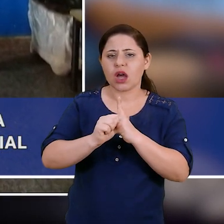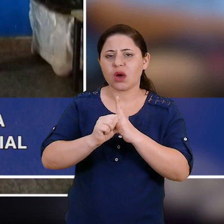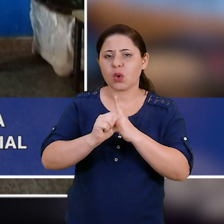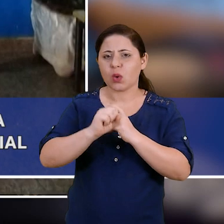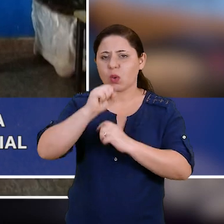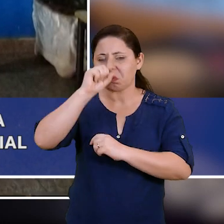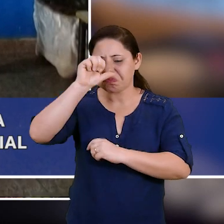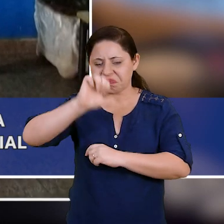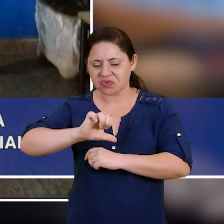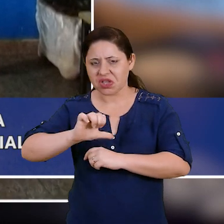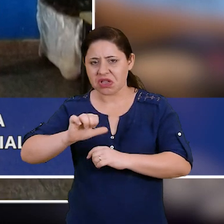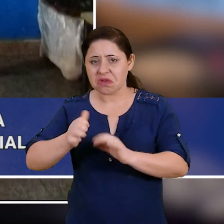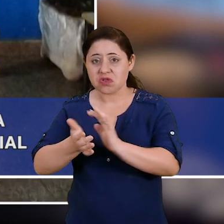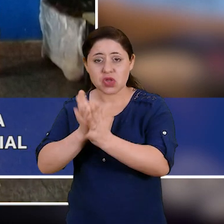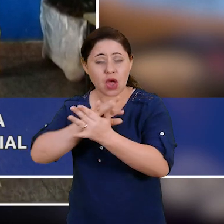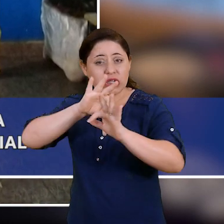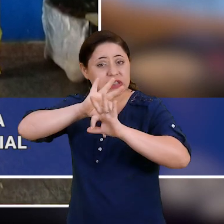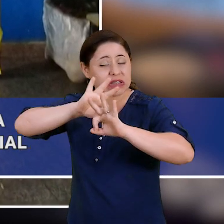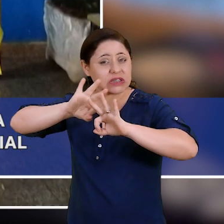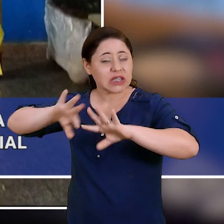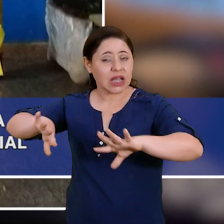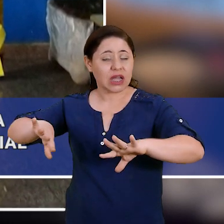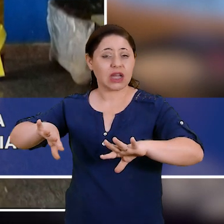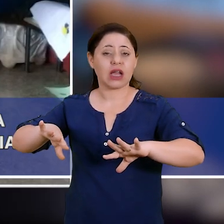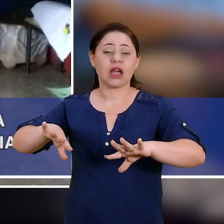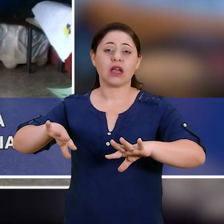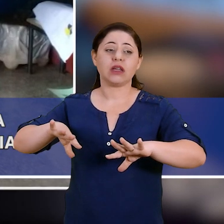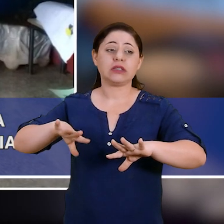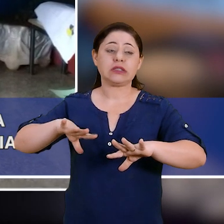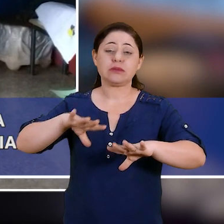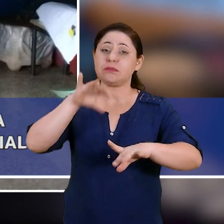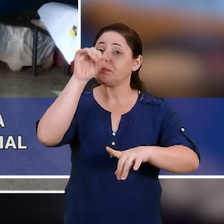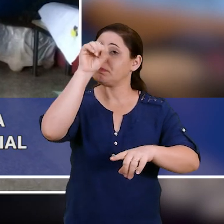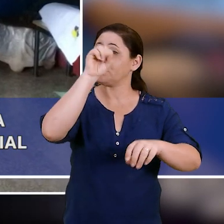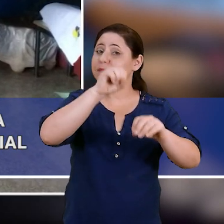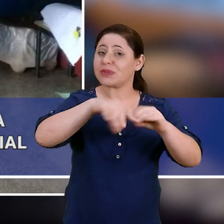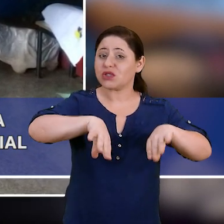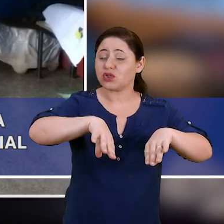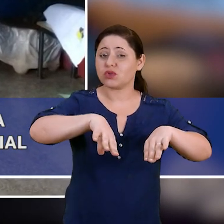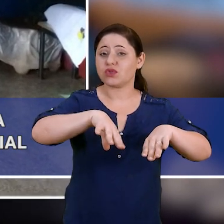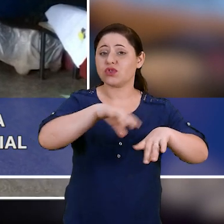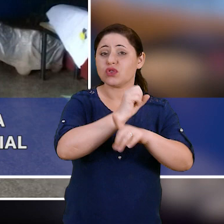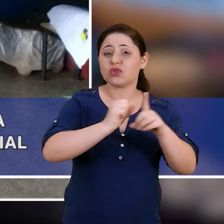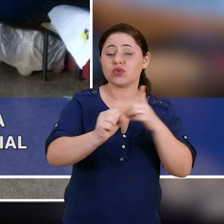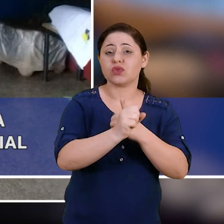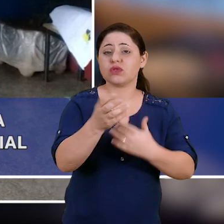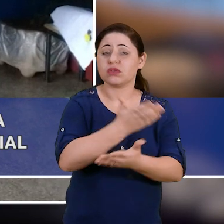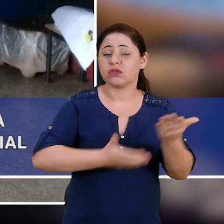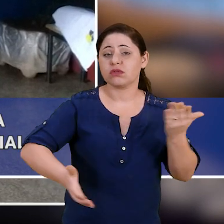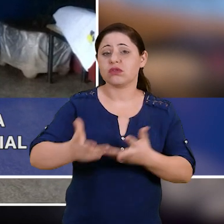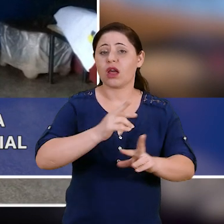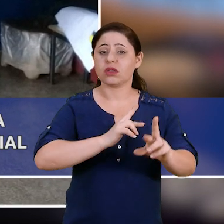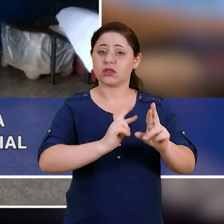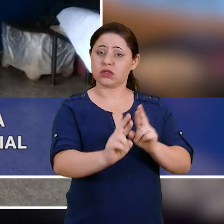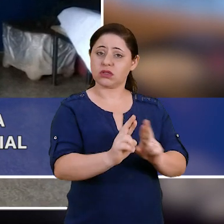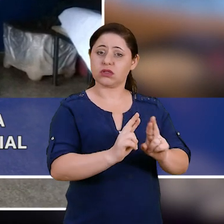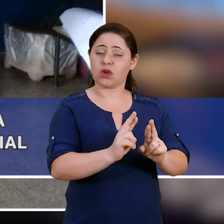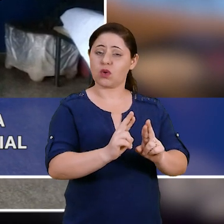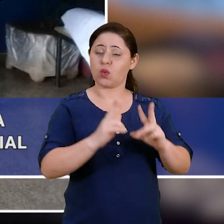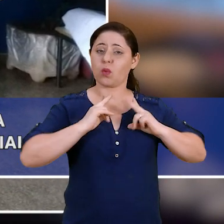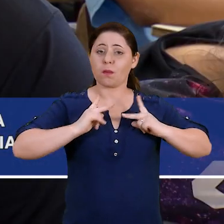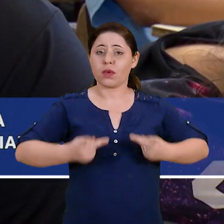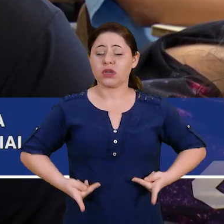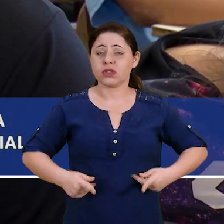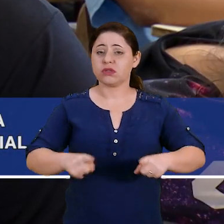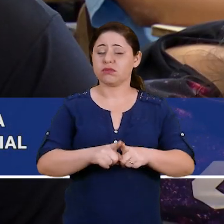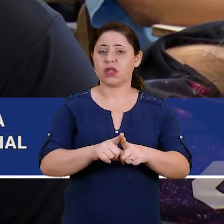determinados discursos sociais que são ruins, né, e que prejudicam as relações humanas. Esses alunos,